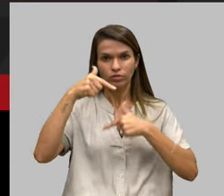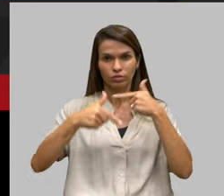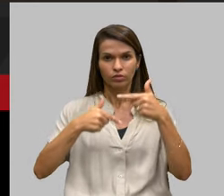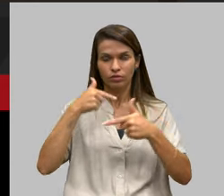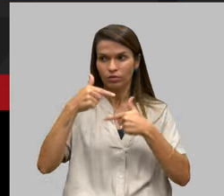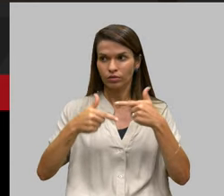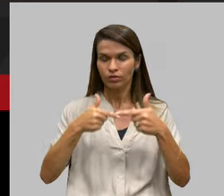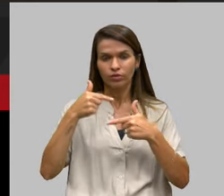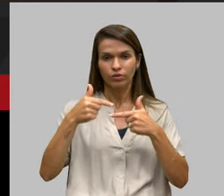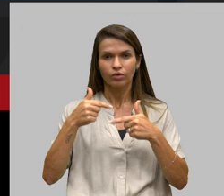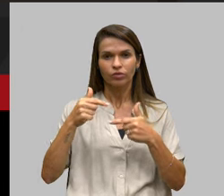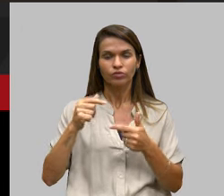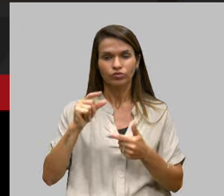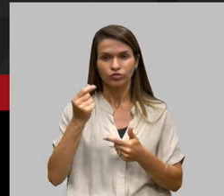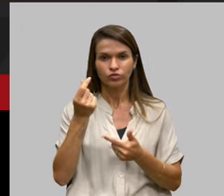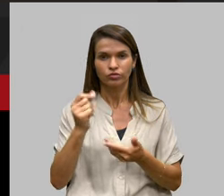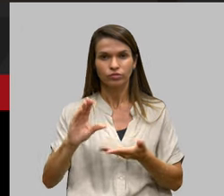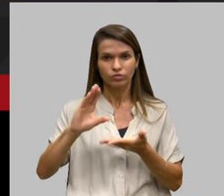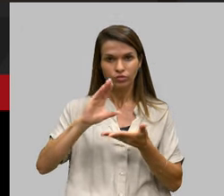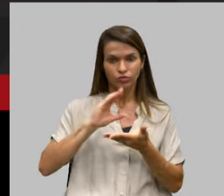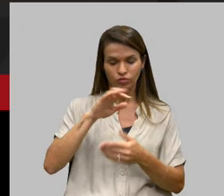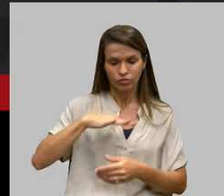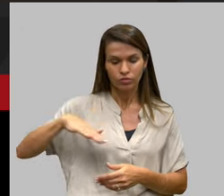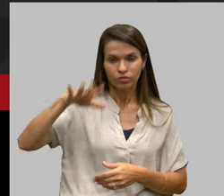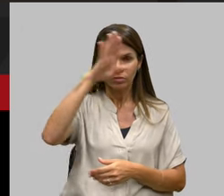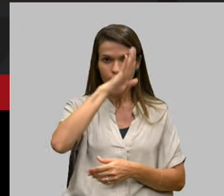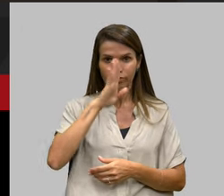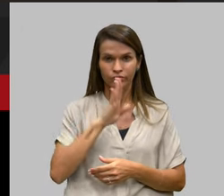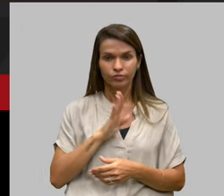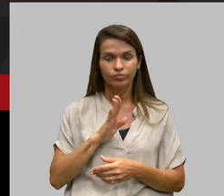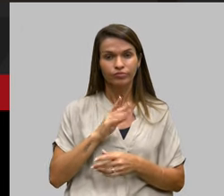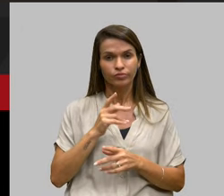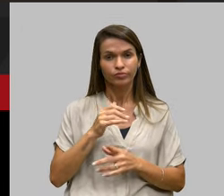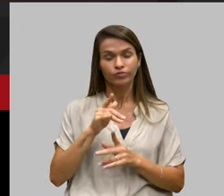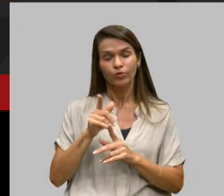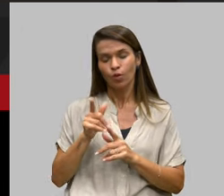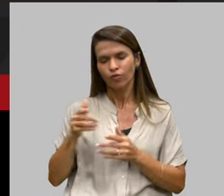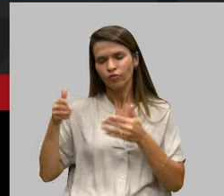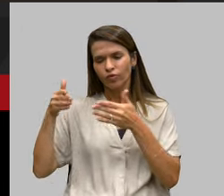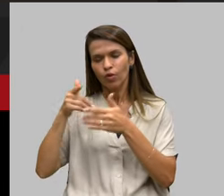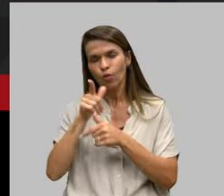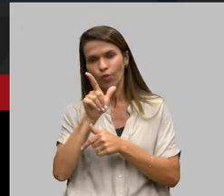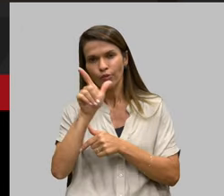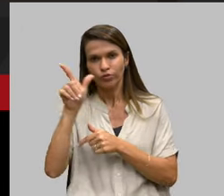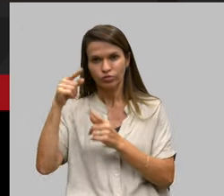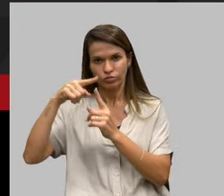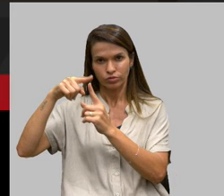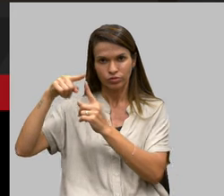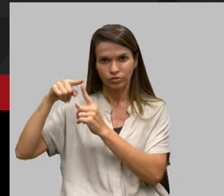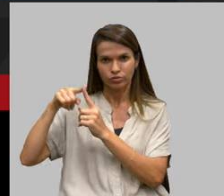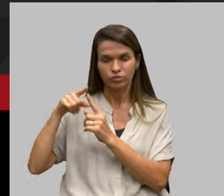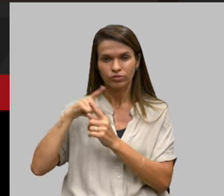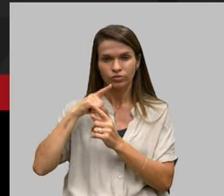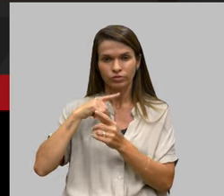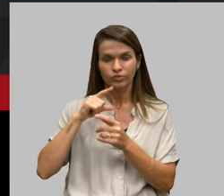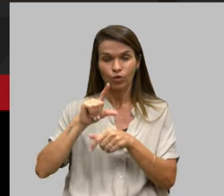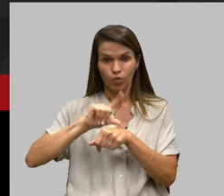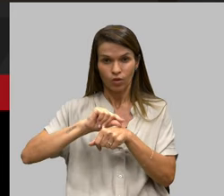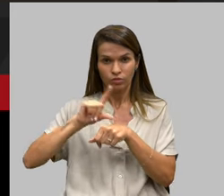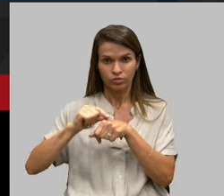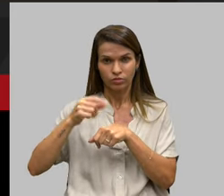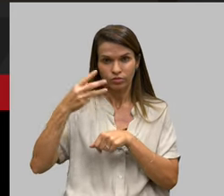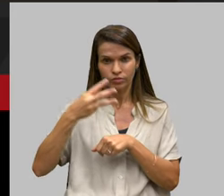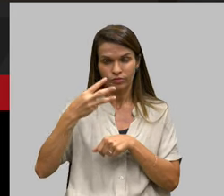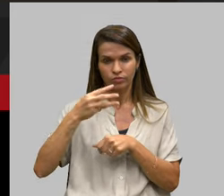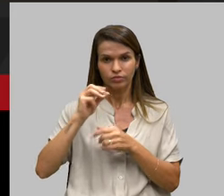atividade remunerada no território nacional salvo as exceções expressamente consignadas nessa lei e no artigo 3º ela